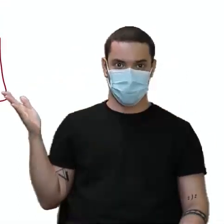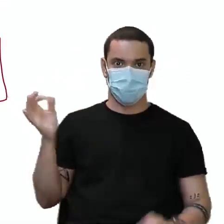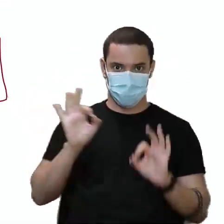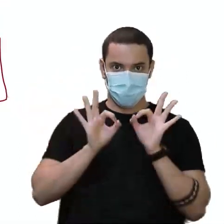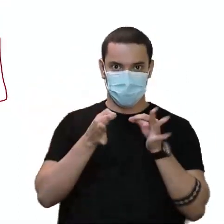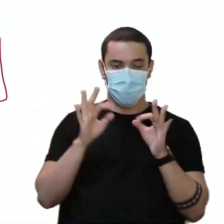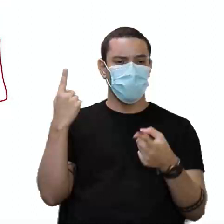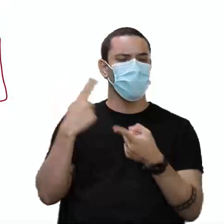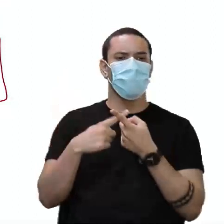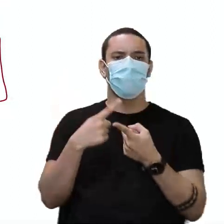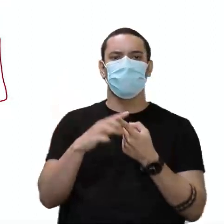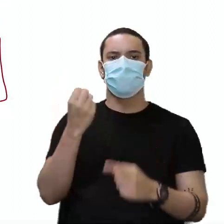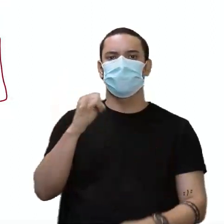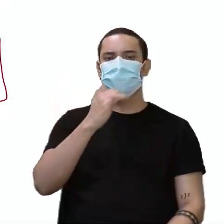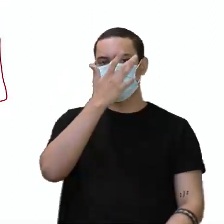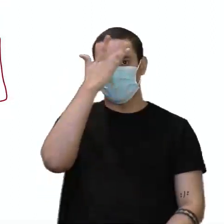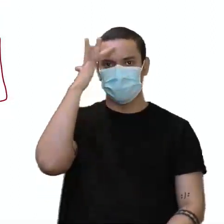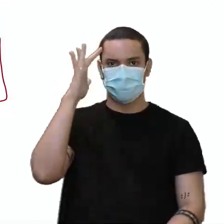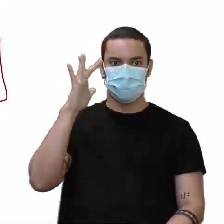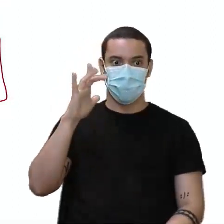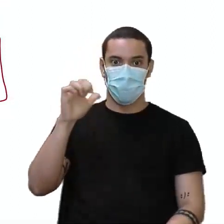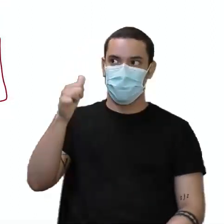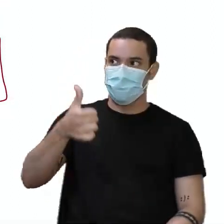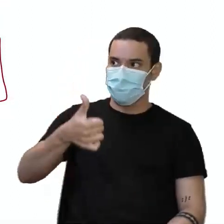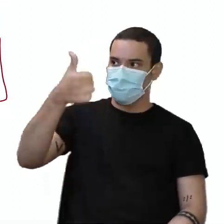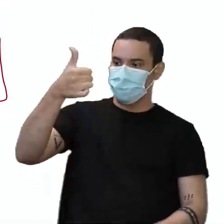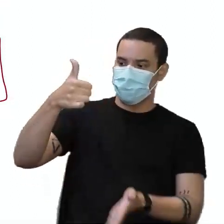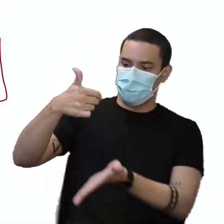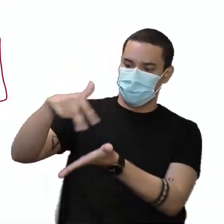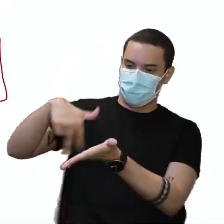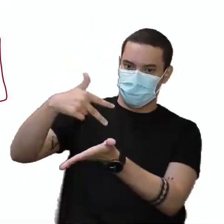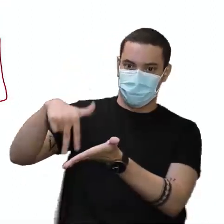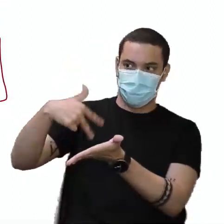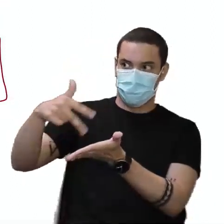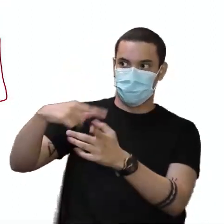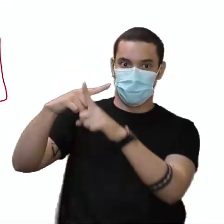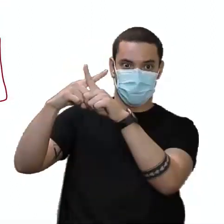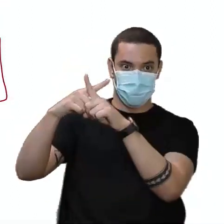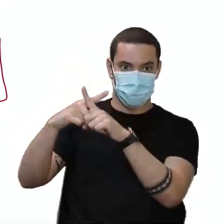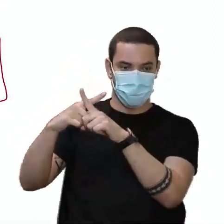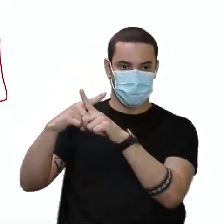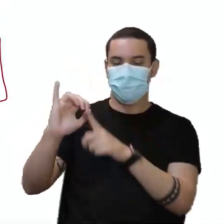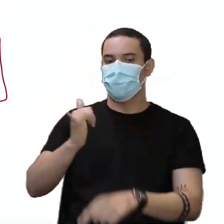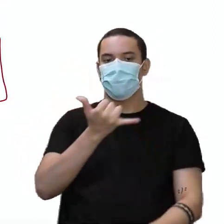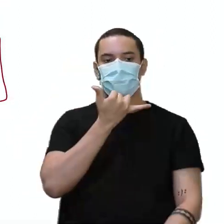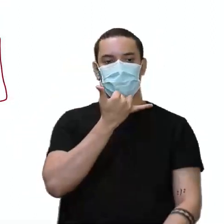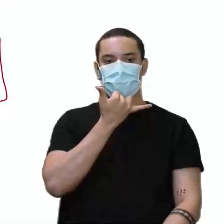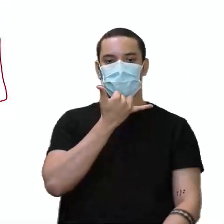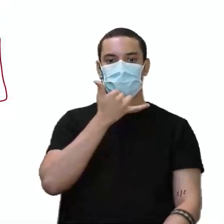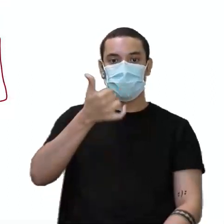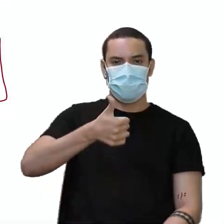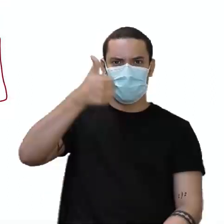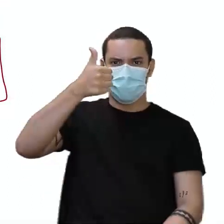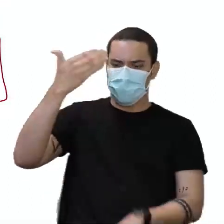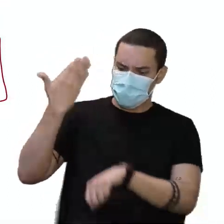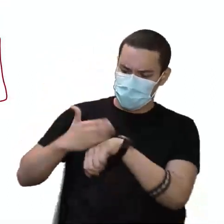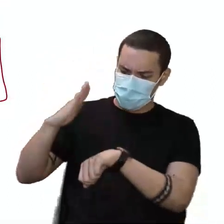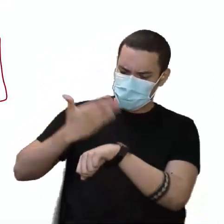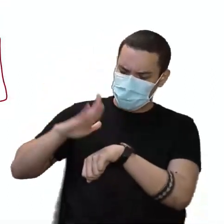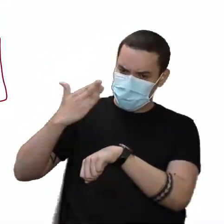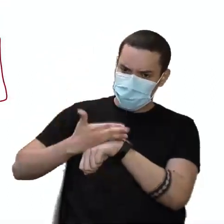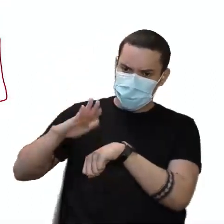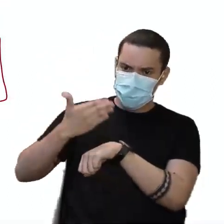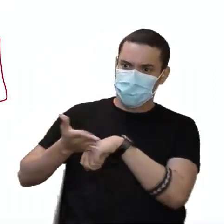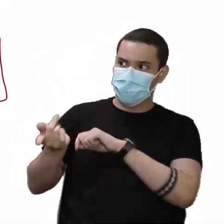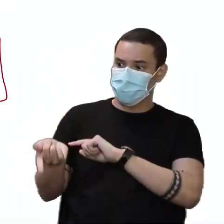Tudo bem? Porque primeiro eles dançaram na competição. Desculpa. Primeiro eles ensaiaram e